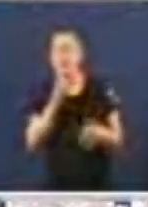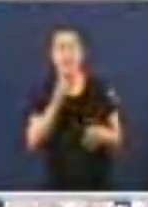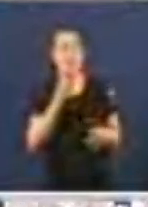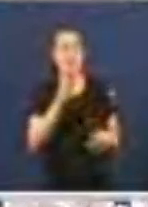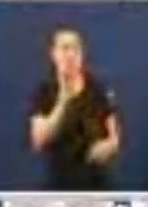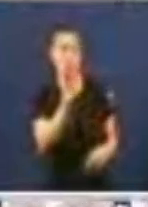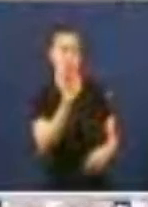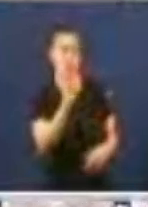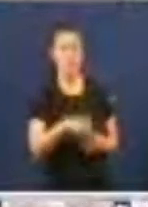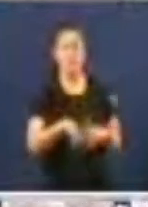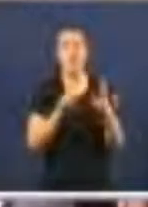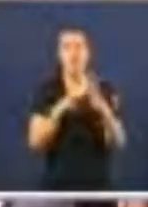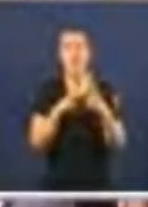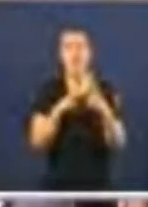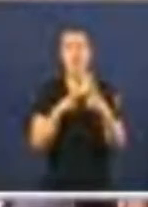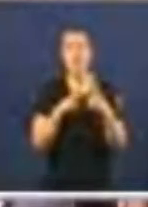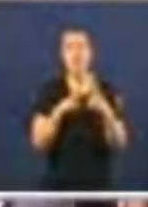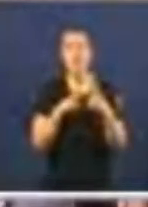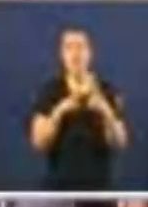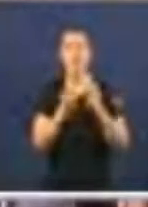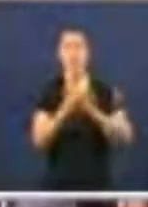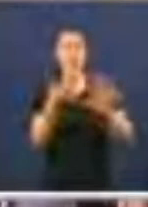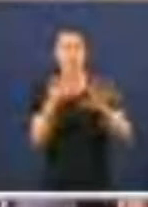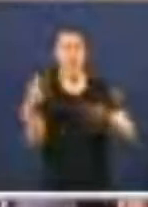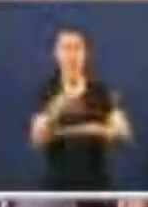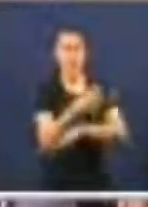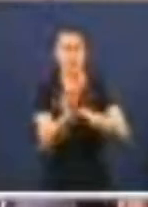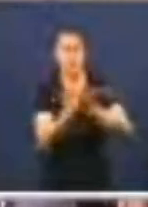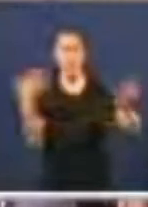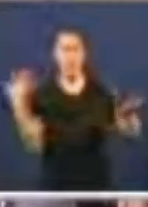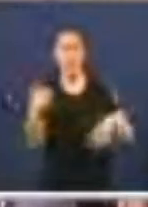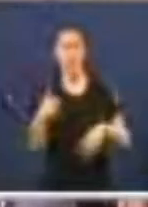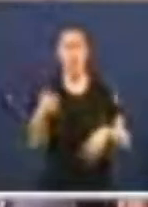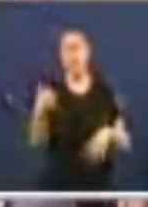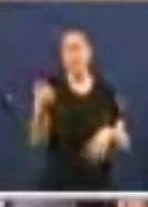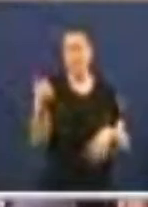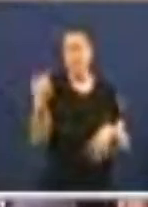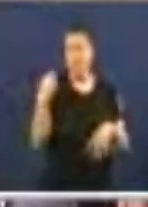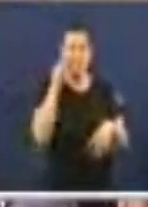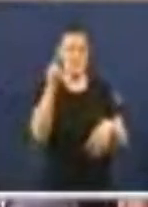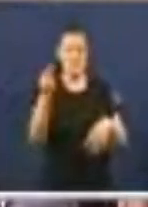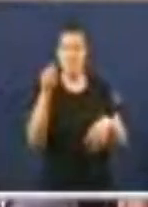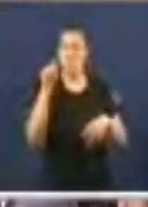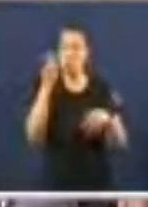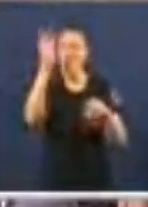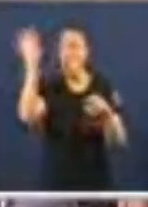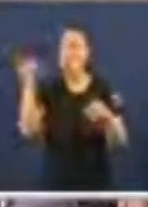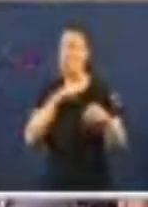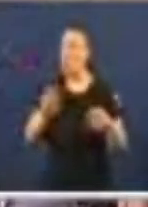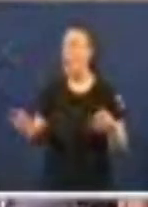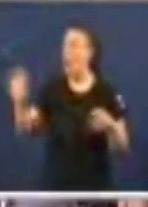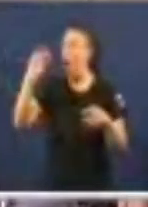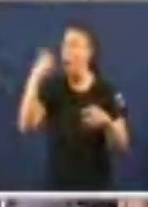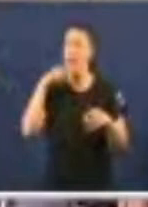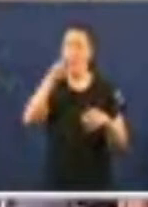cero. Terceiro, alta velocidade. Acabamos de ver como festexan noutros territorios os 25 anos